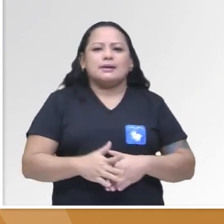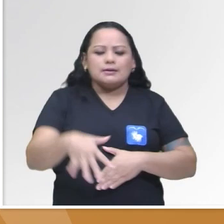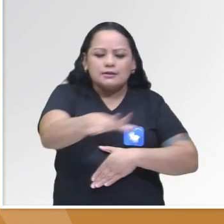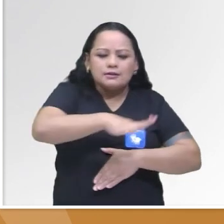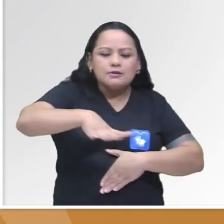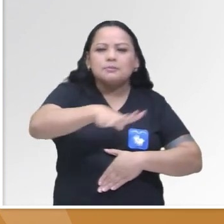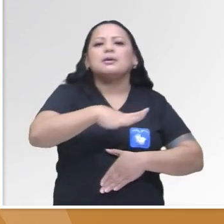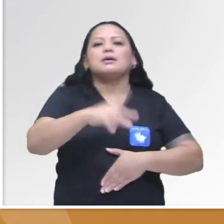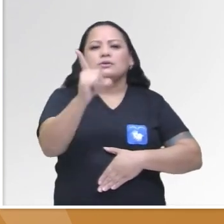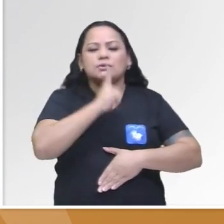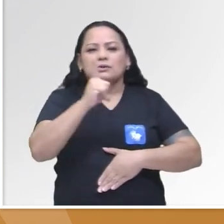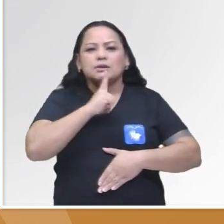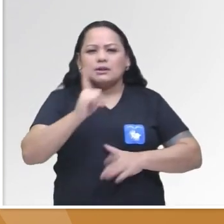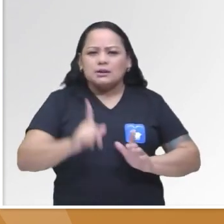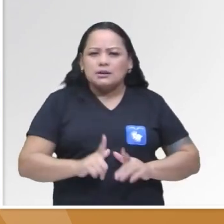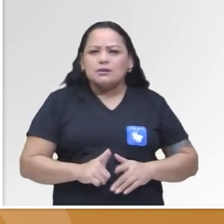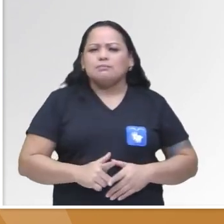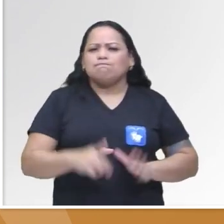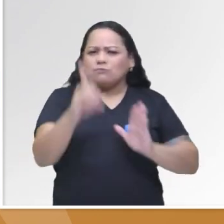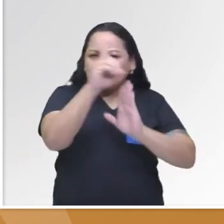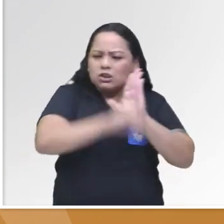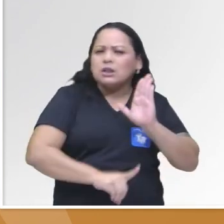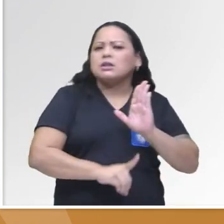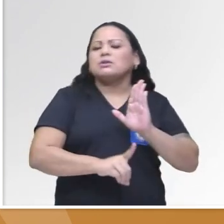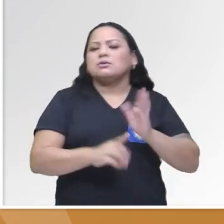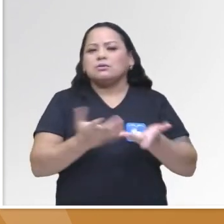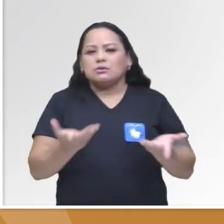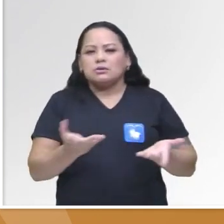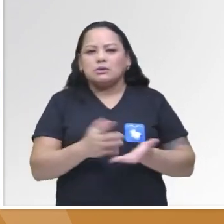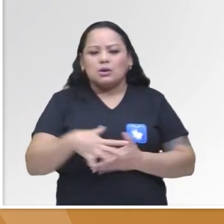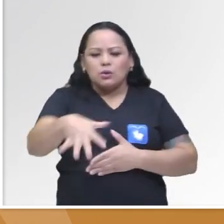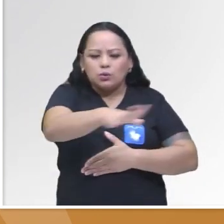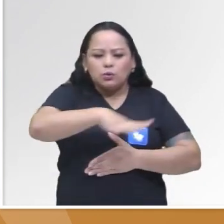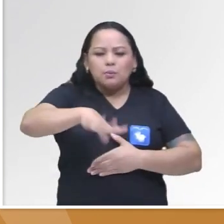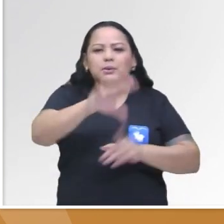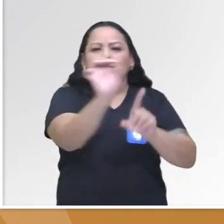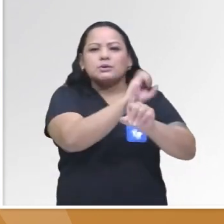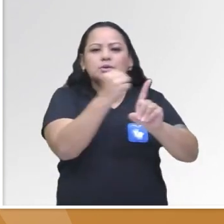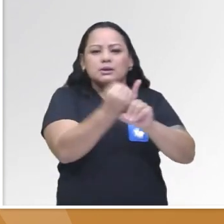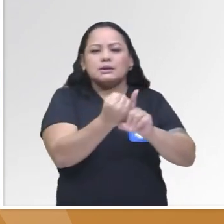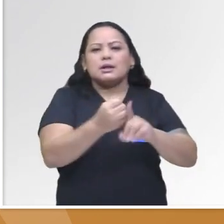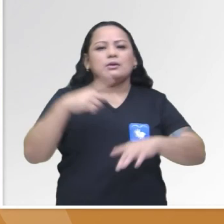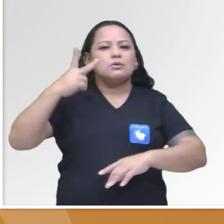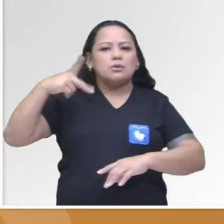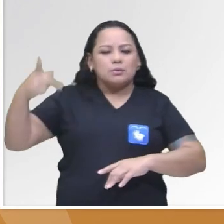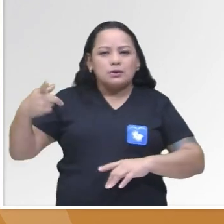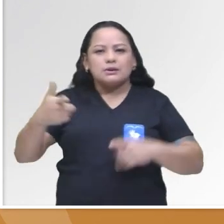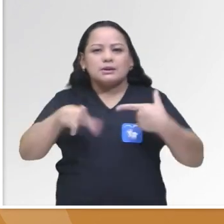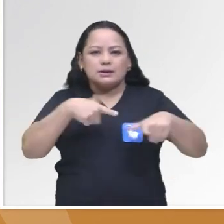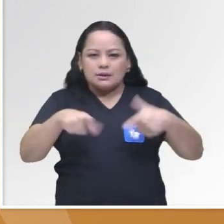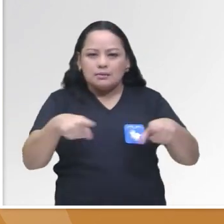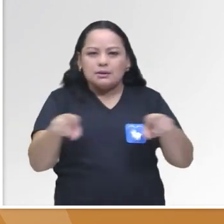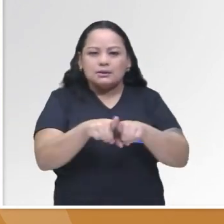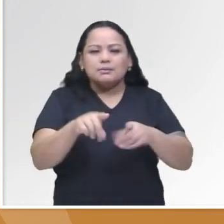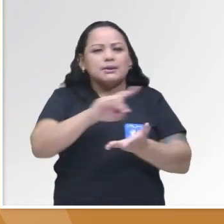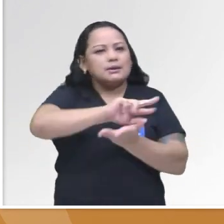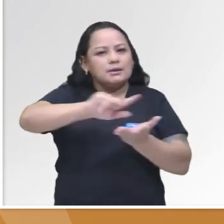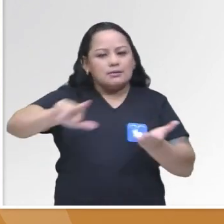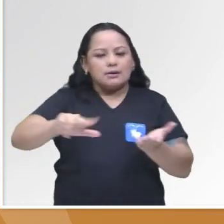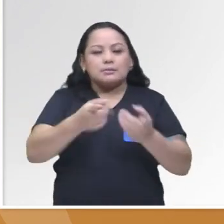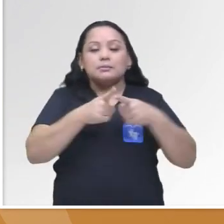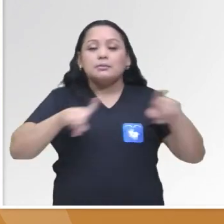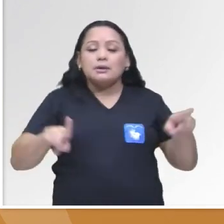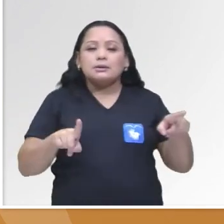espaço, tá? Começaram a ter mais espaço no meio da sociedade, na questão política, de trabalho e etc.